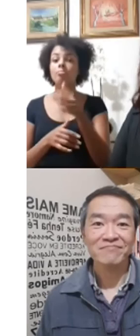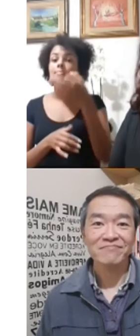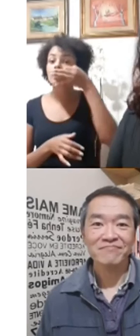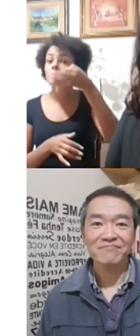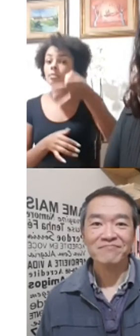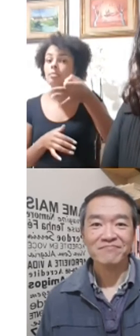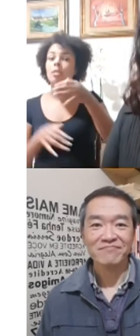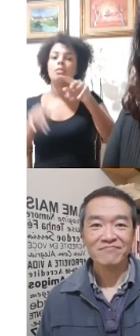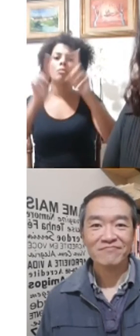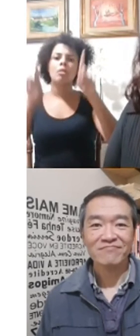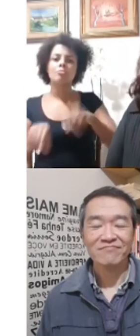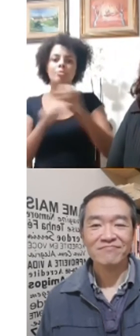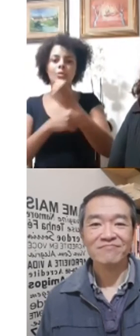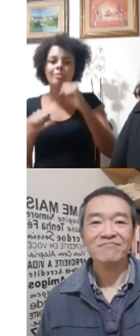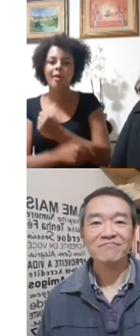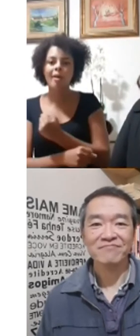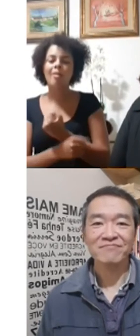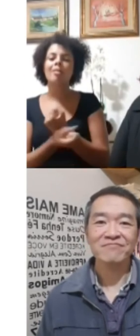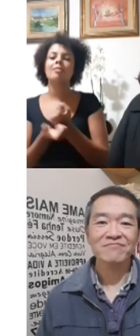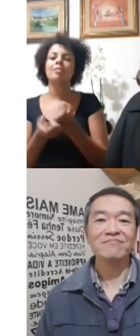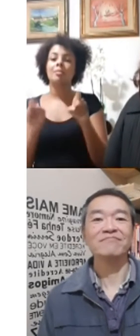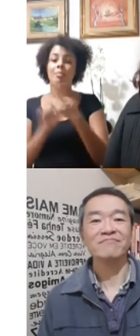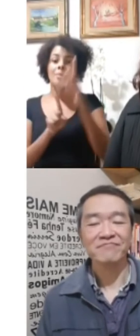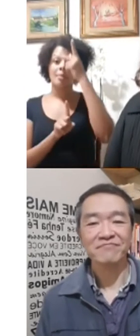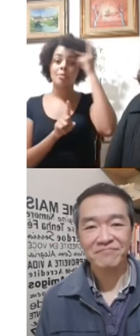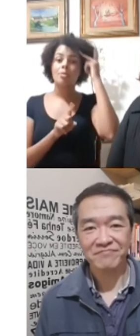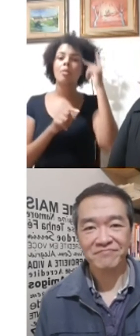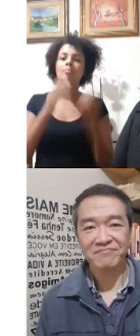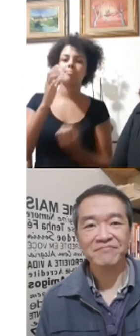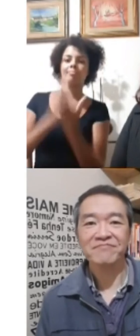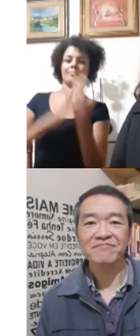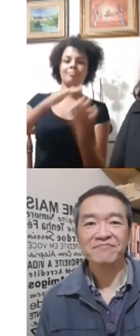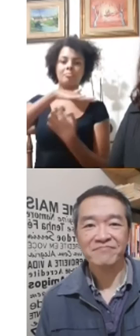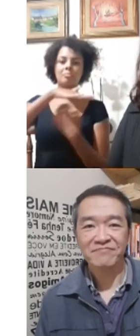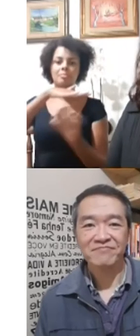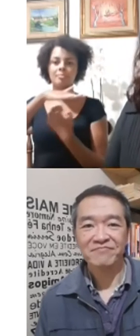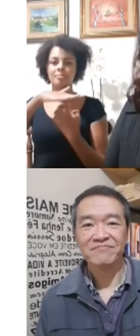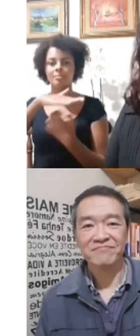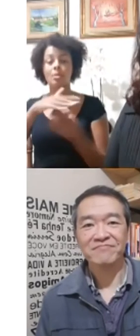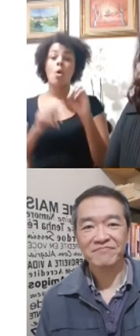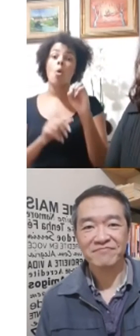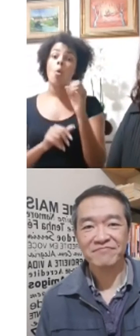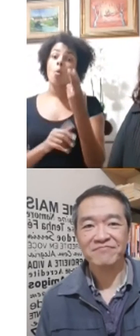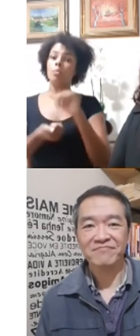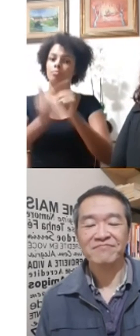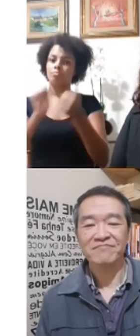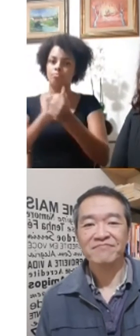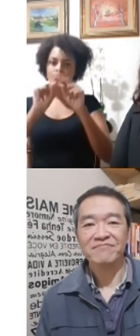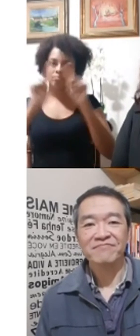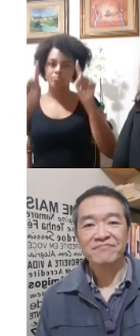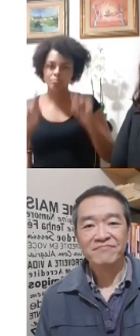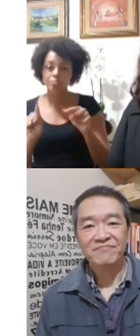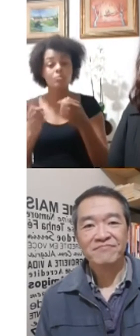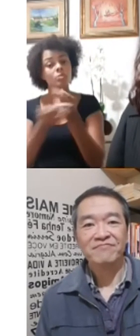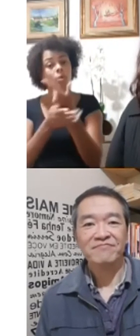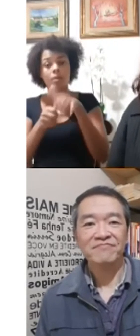de construção, né? Pessoal que está montando empresa ou que está tornando seu estabelecimento acessível,